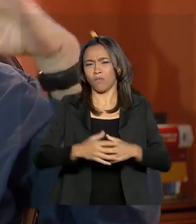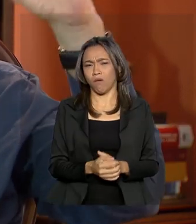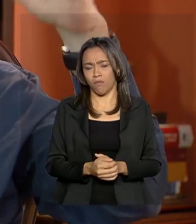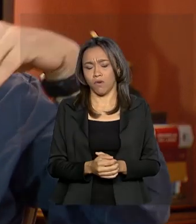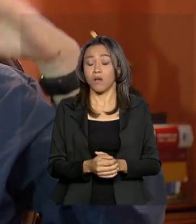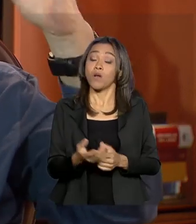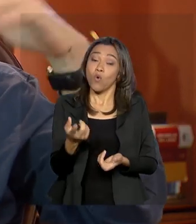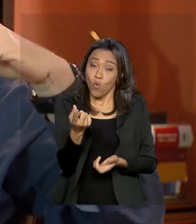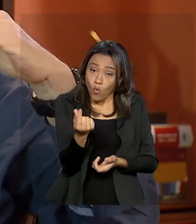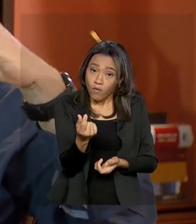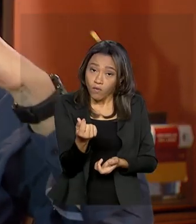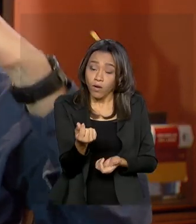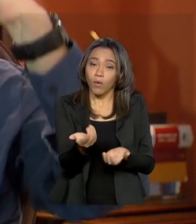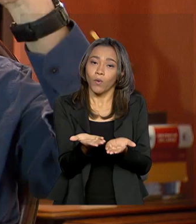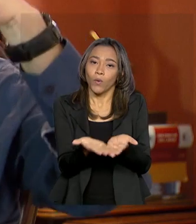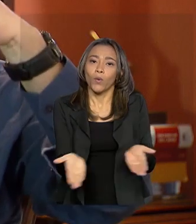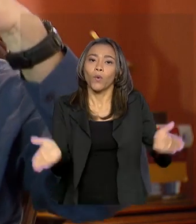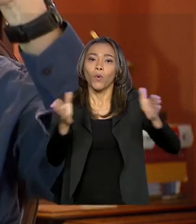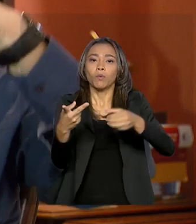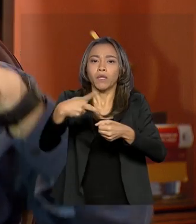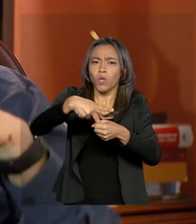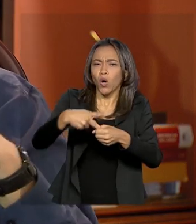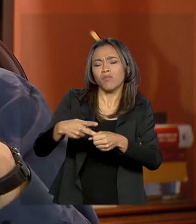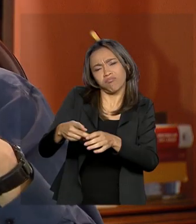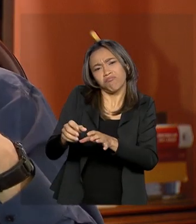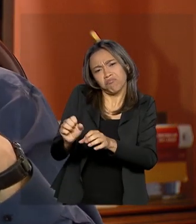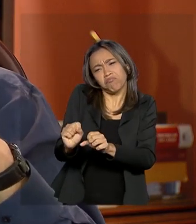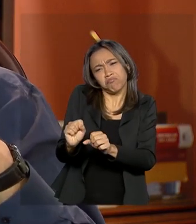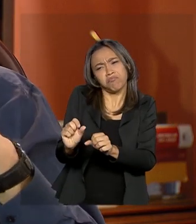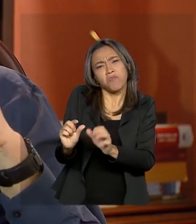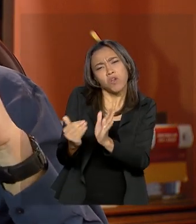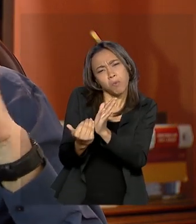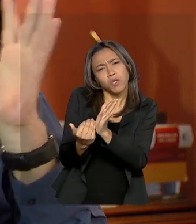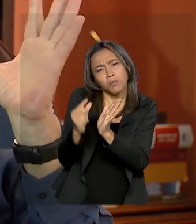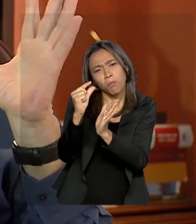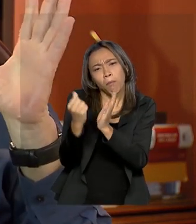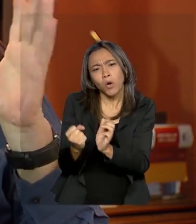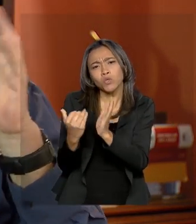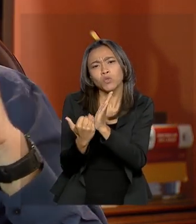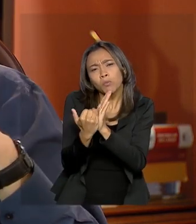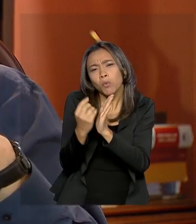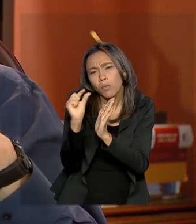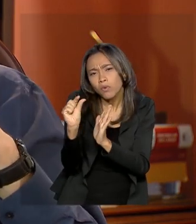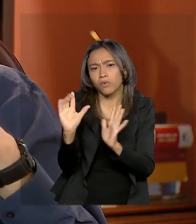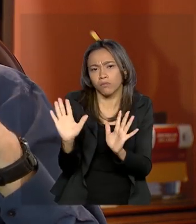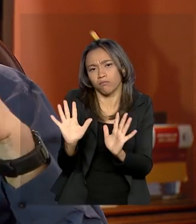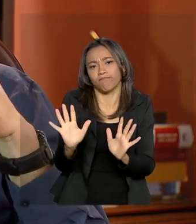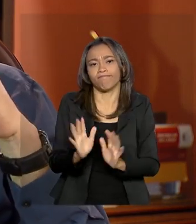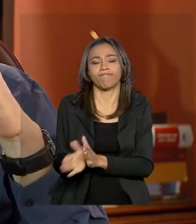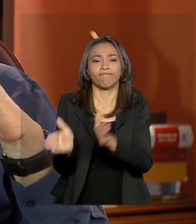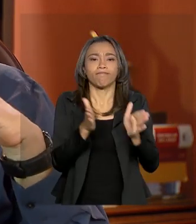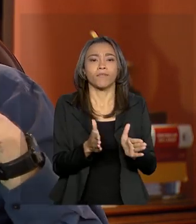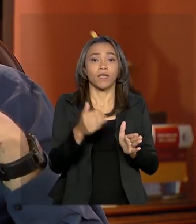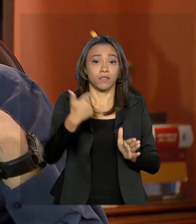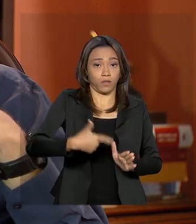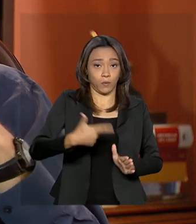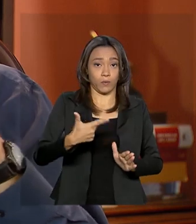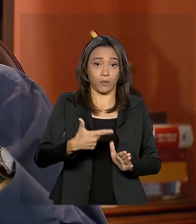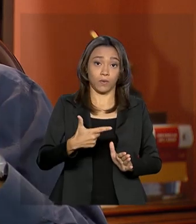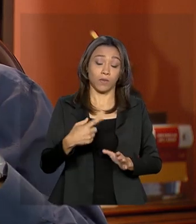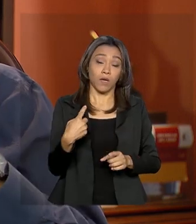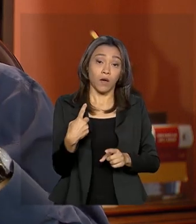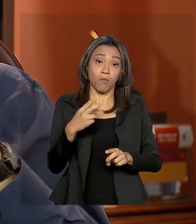petróleo vai ficar por aí mesmo. Pode subir um pouquinho, mas acredito que ele volte no mercado internacional. Segundo lugar, pela